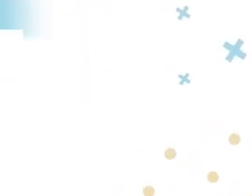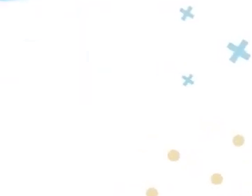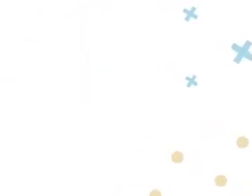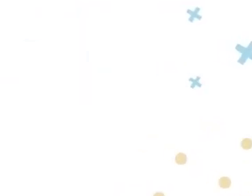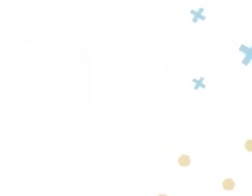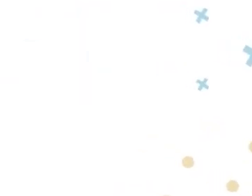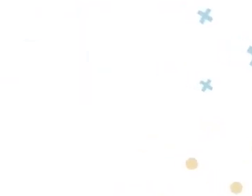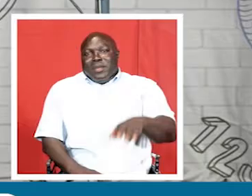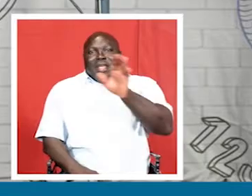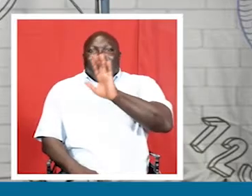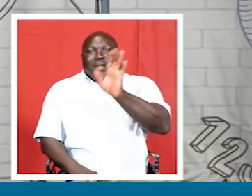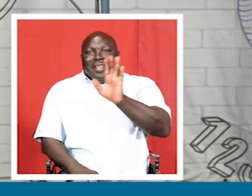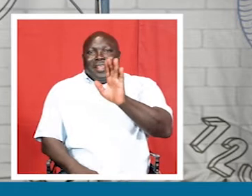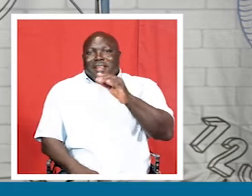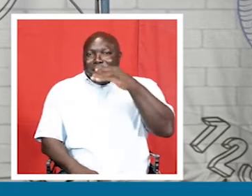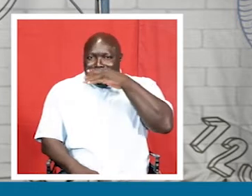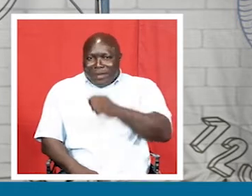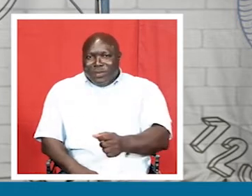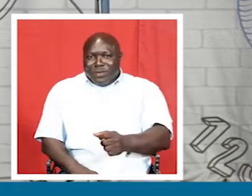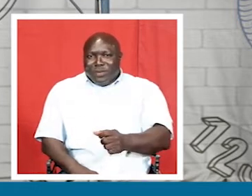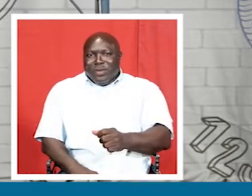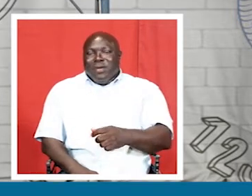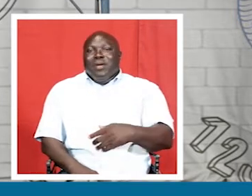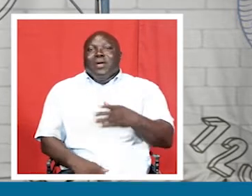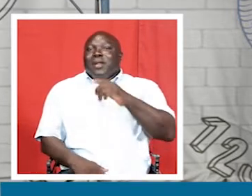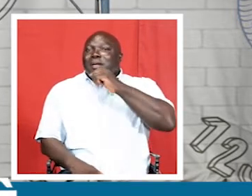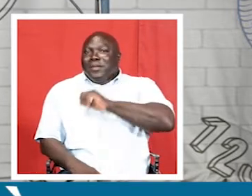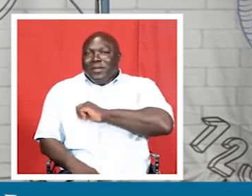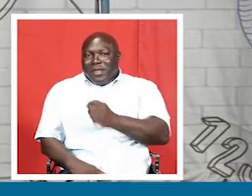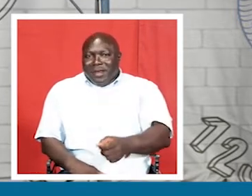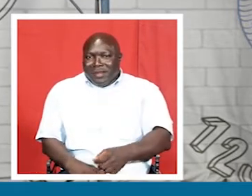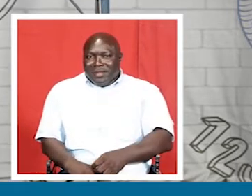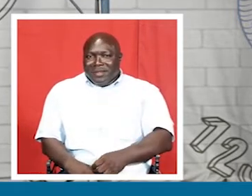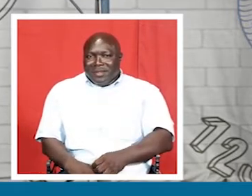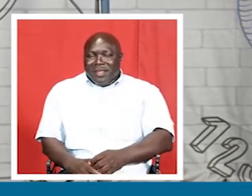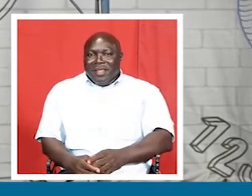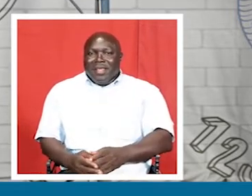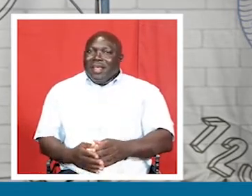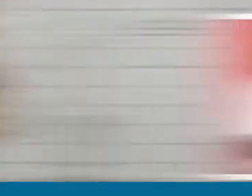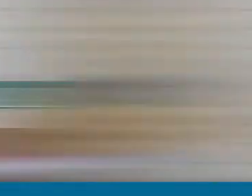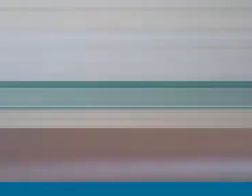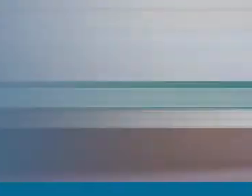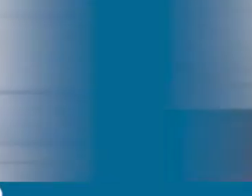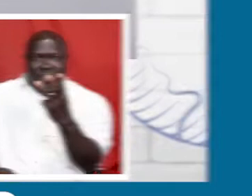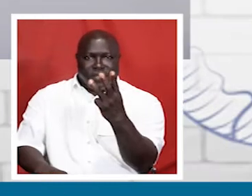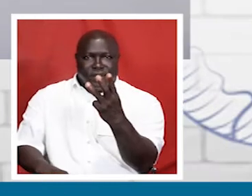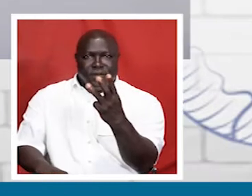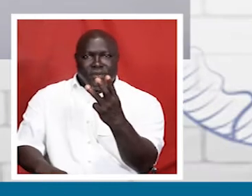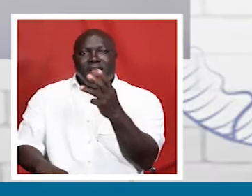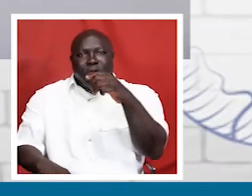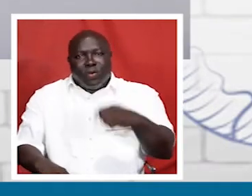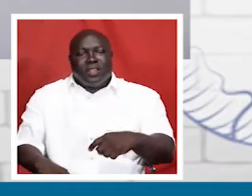é tempo de aprender. Olá, crianças. Olá, pais encarregados de educação. Esperamos que estejam bem. Se eu